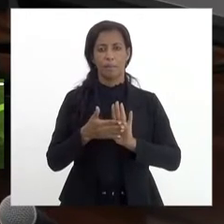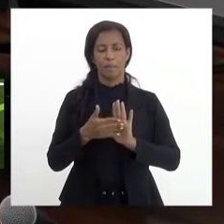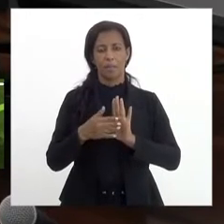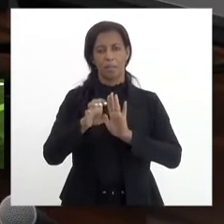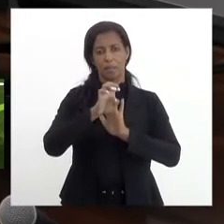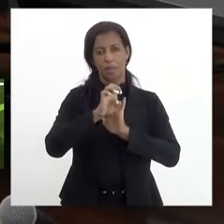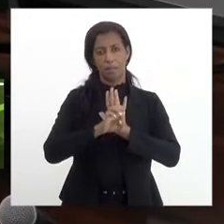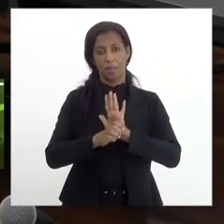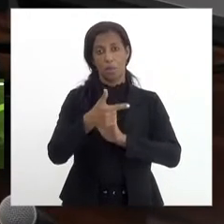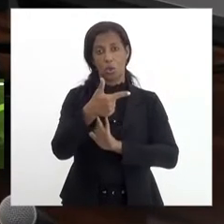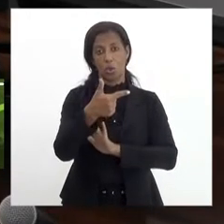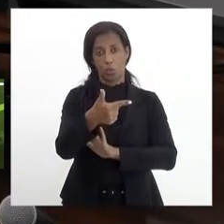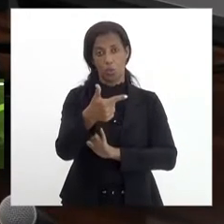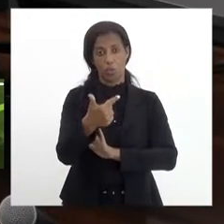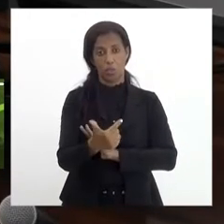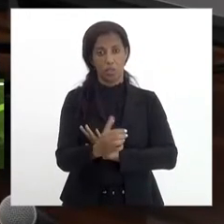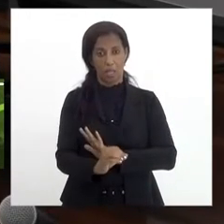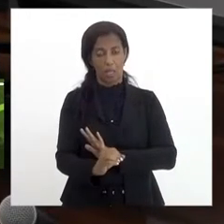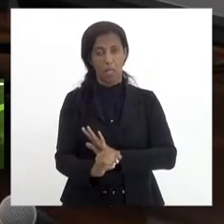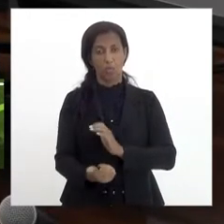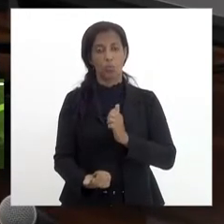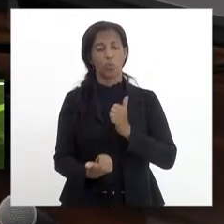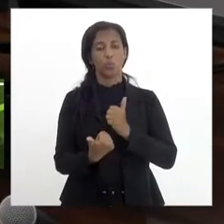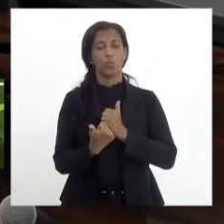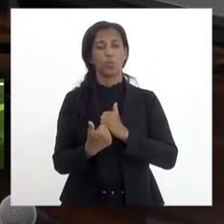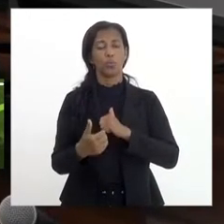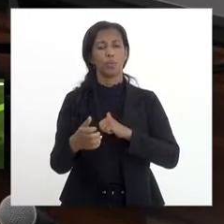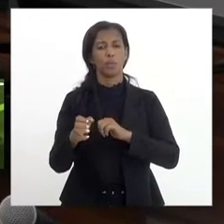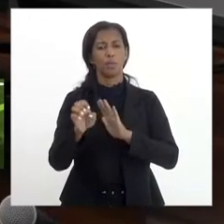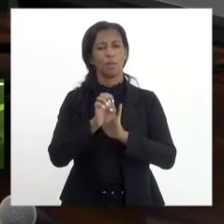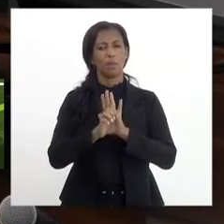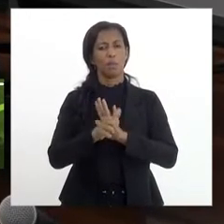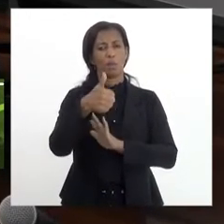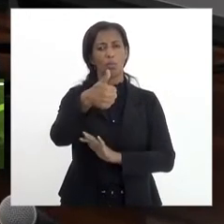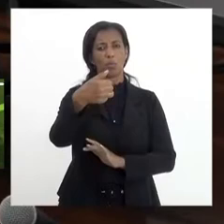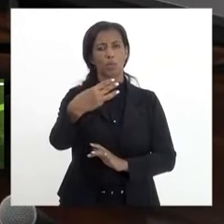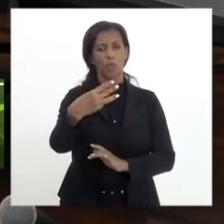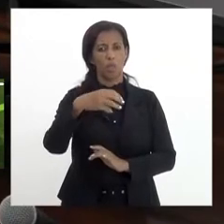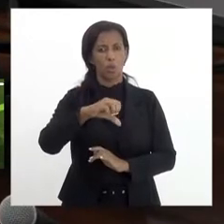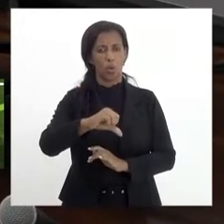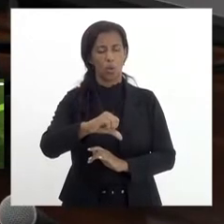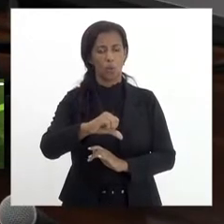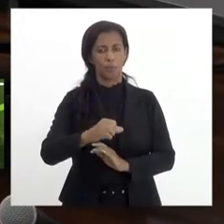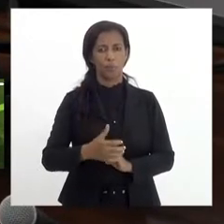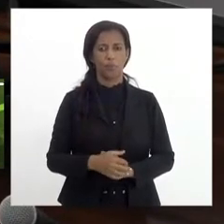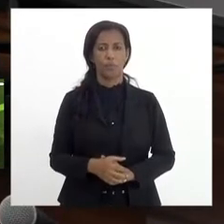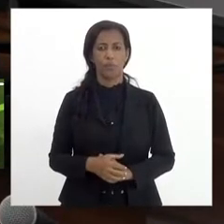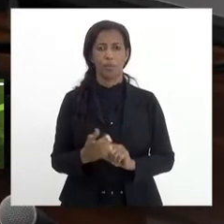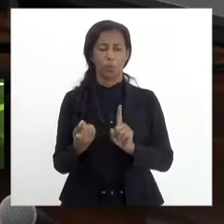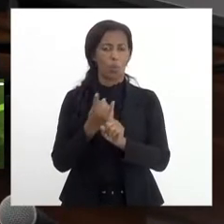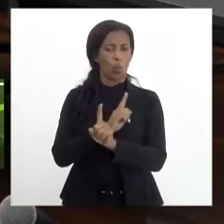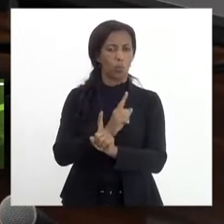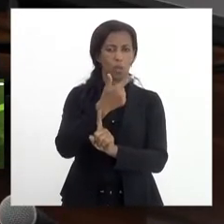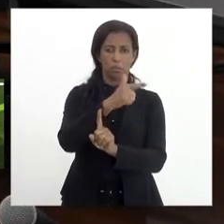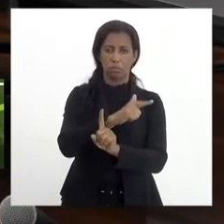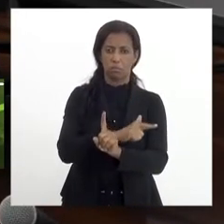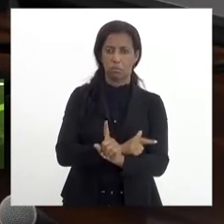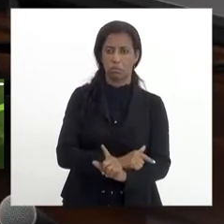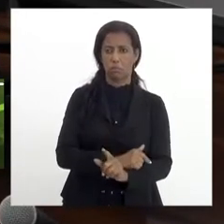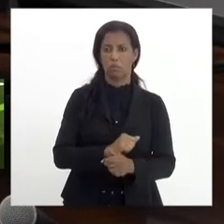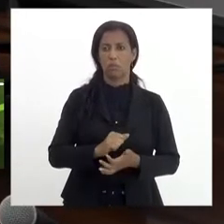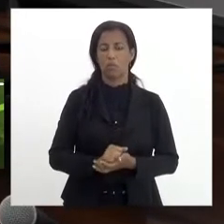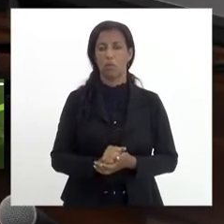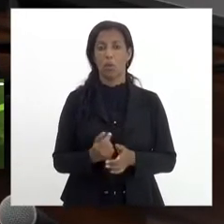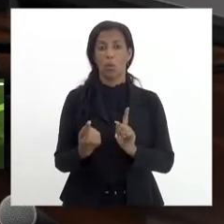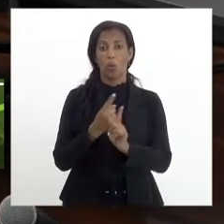emendas 2 e 10, favorável com submenda aglutinativa às emendas 1, 3, 8 e 9, contrário às demais emendas, contrário às